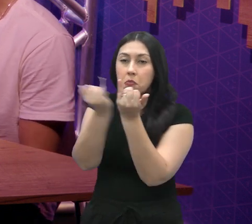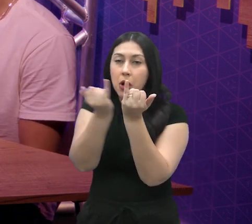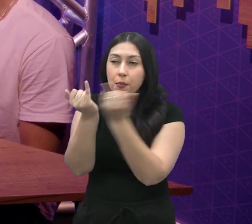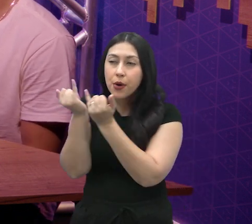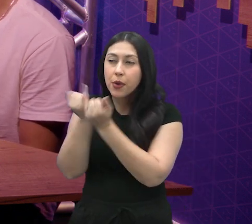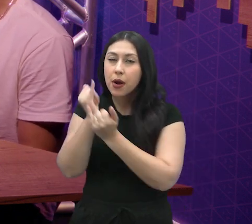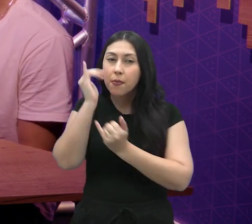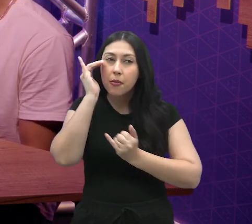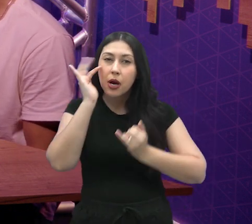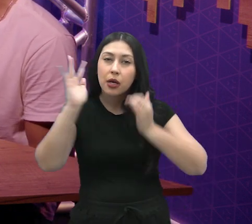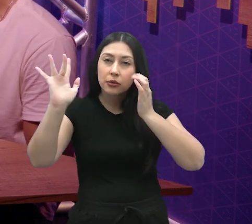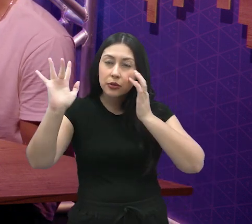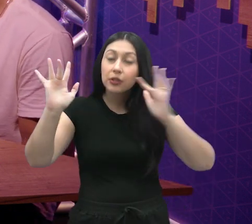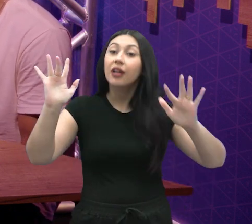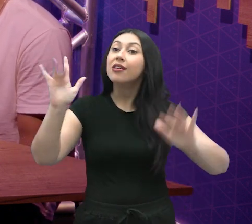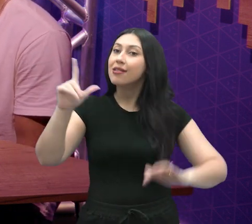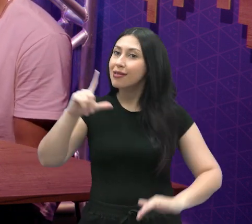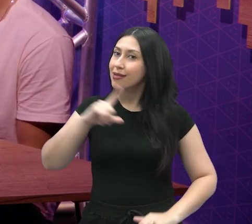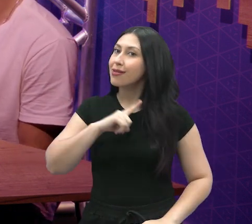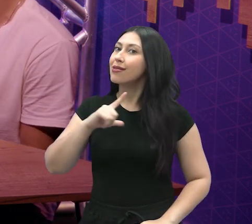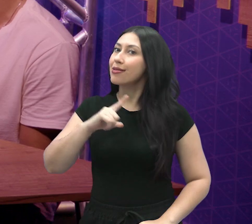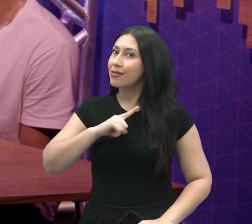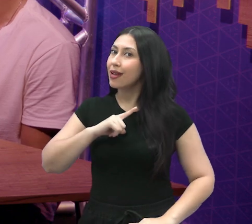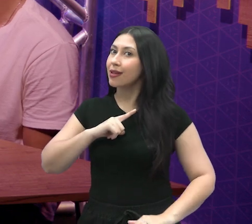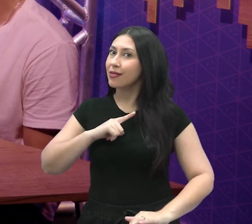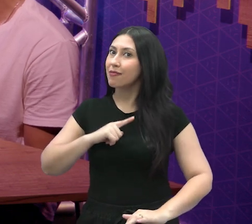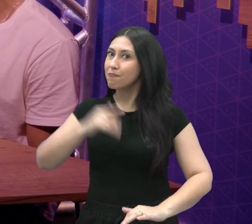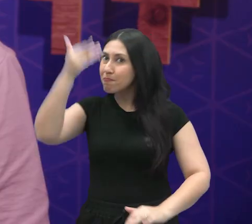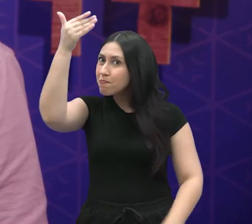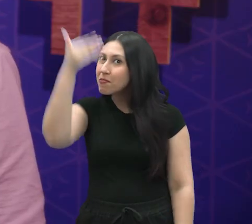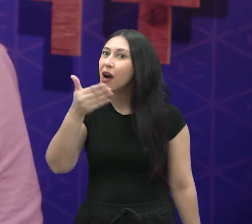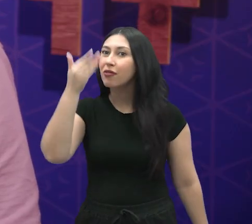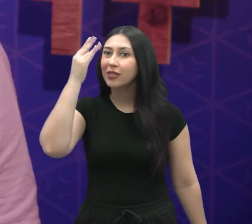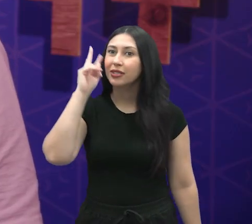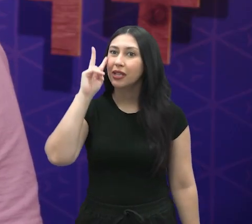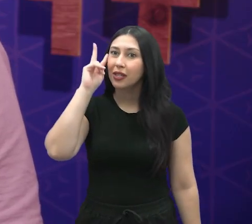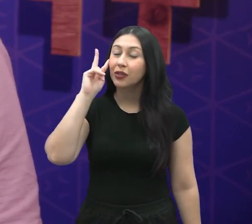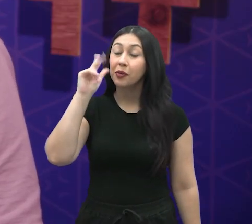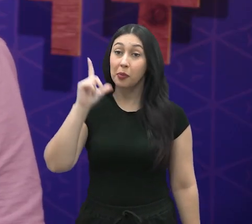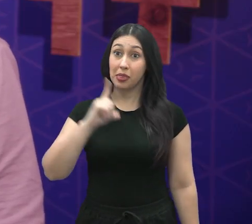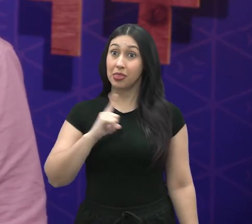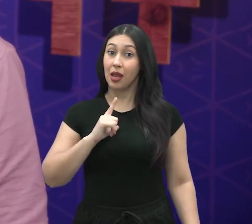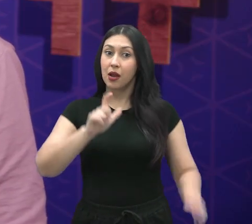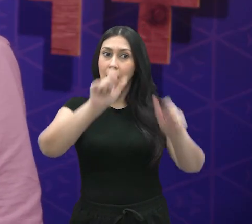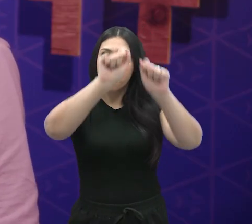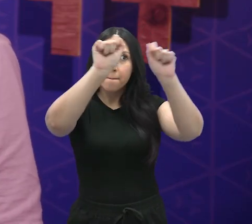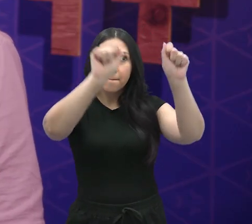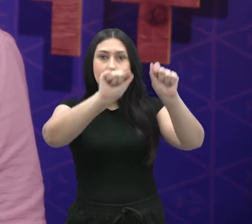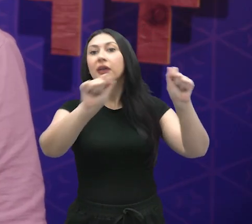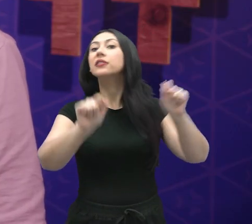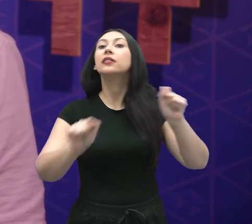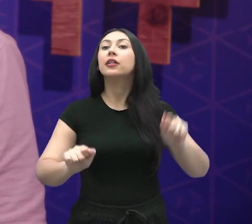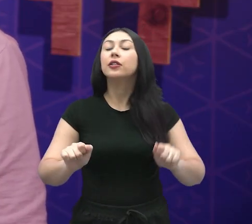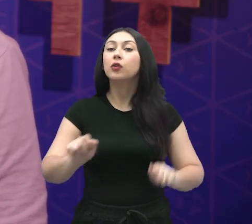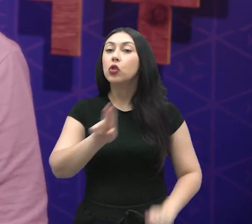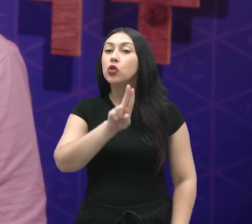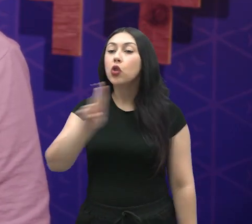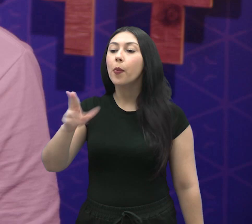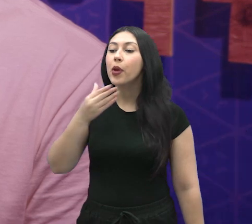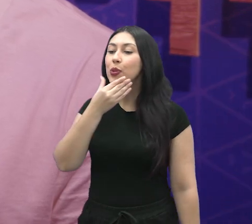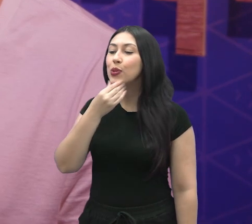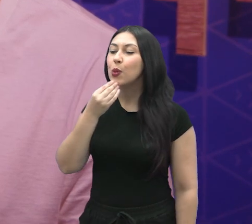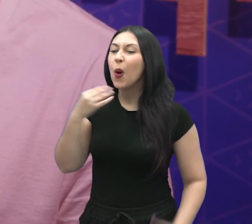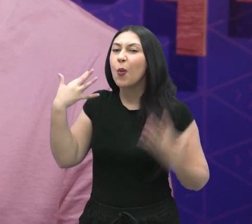fofocar e a imaginar, e a gente tem registro histórico disso. Uhum. Então tem uma estatueta que chama